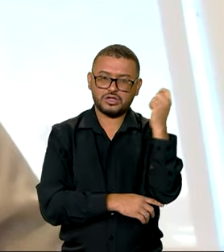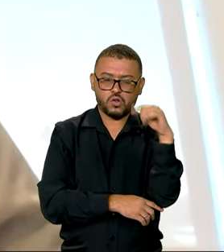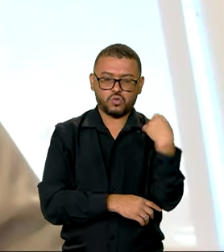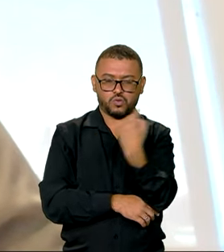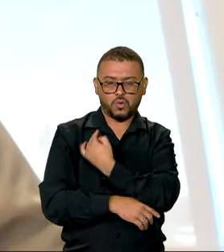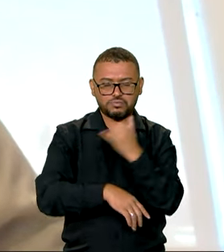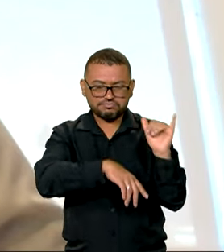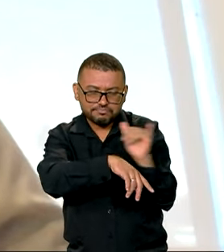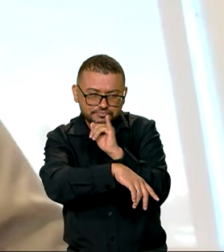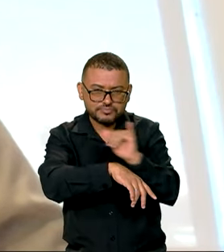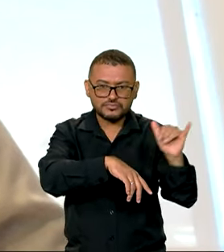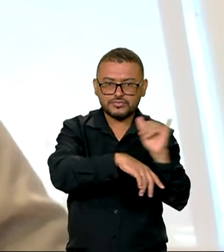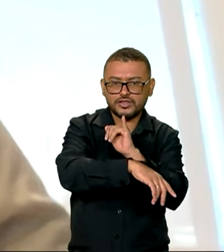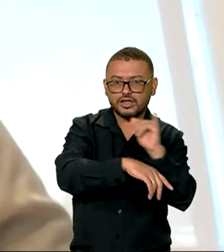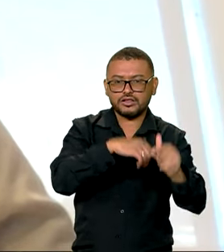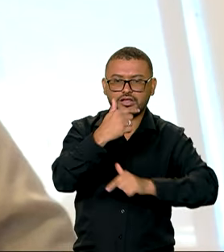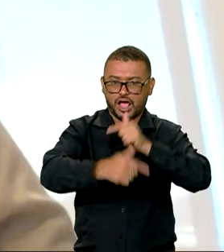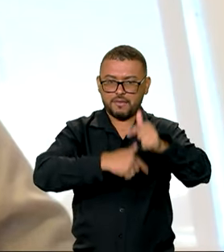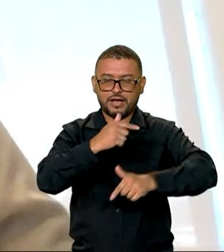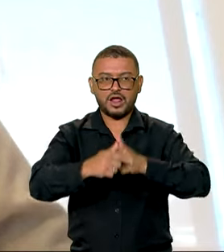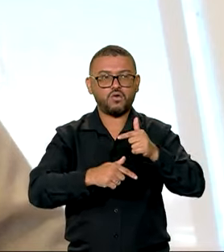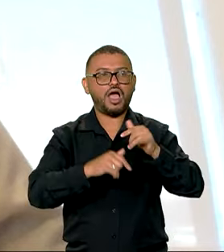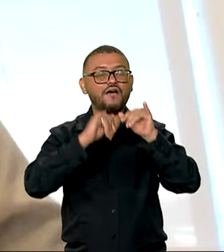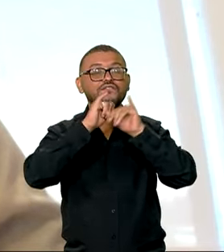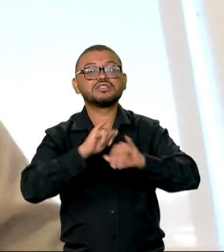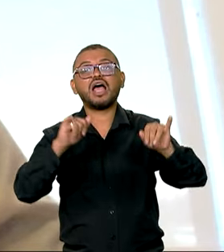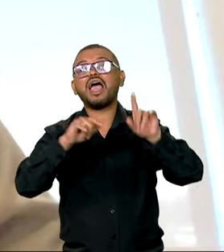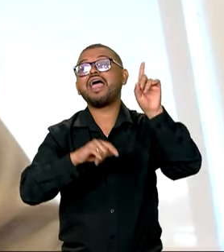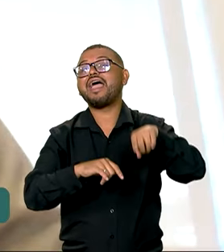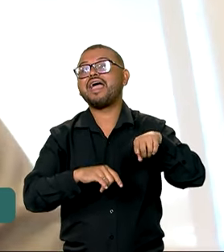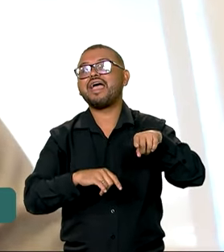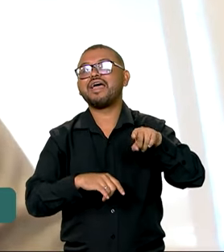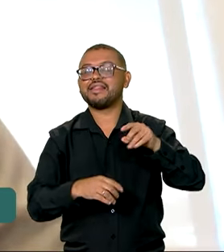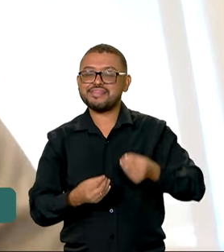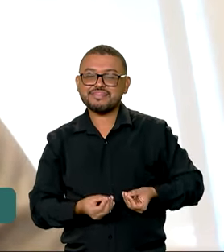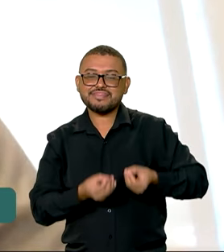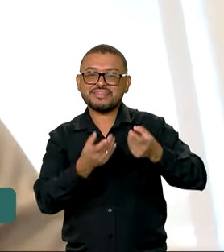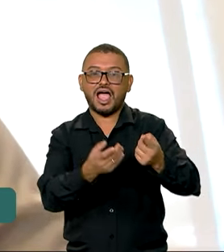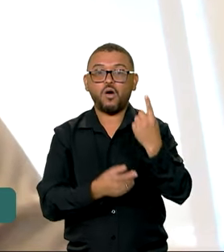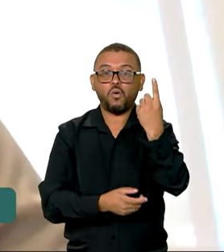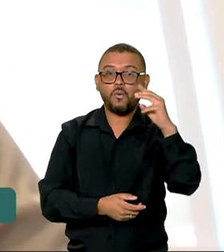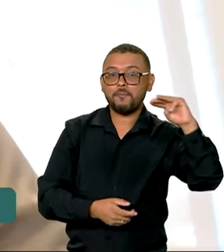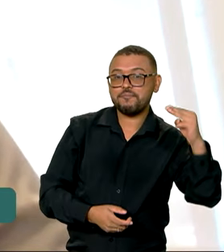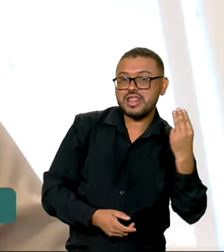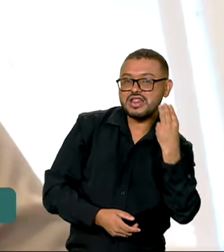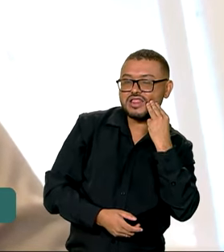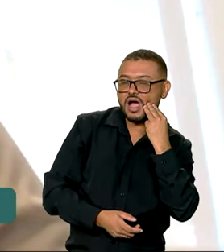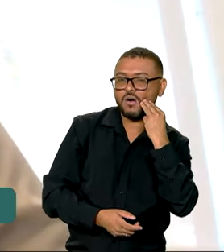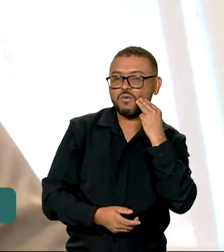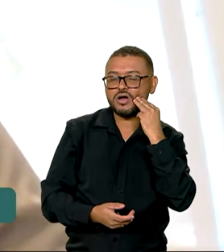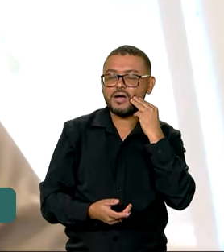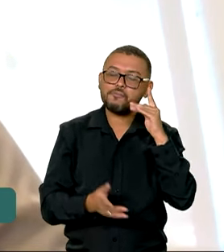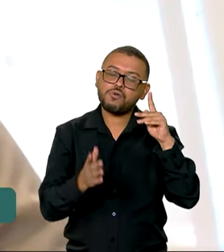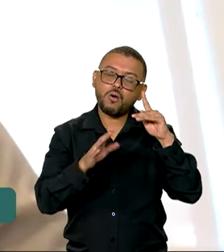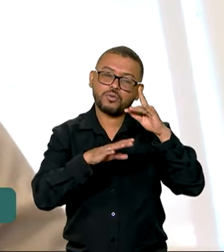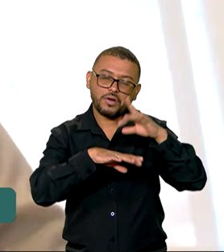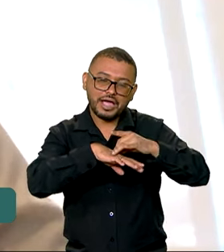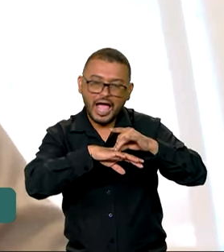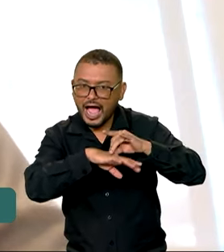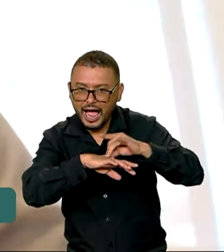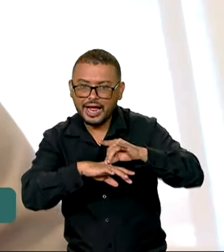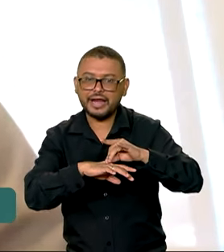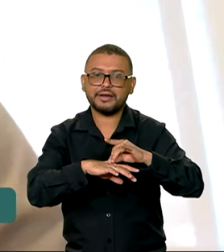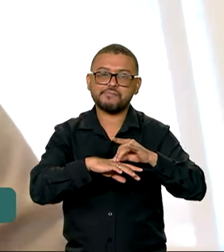ação, né, uma das últimas ações que a gente anunciou, foi a entrega de 1 milhão de quilos de proteínas para